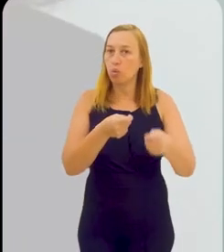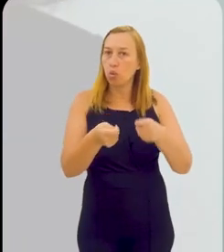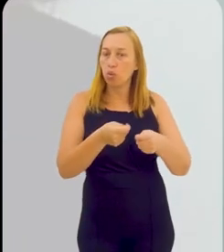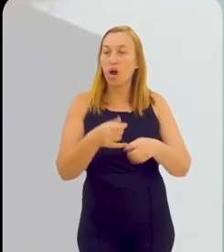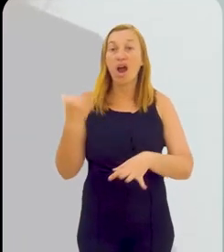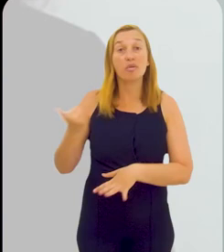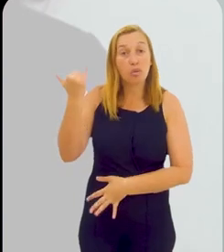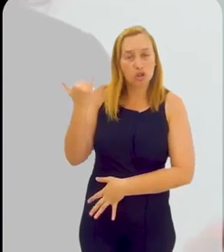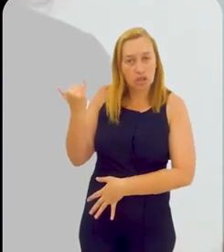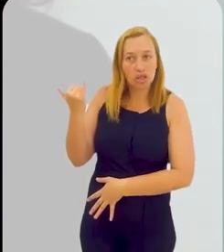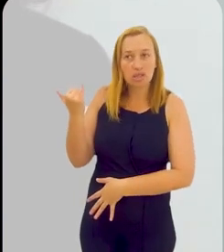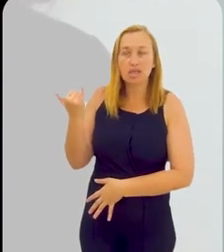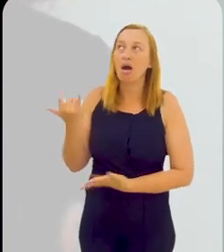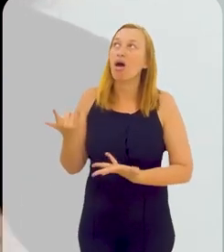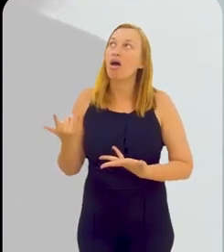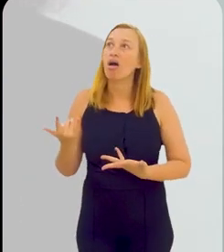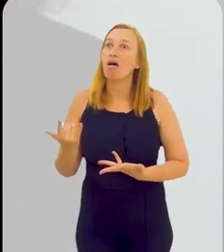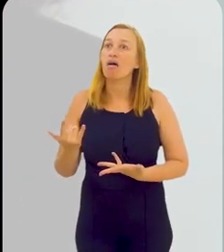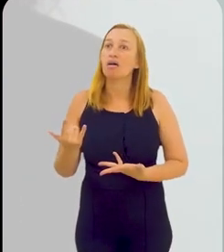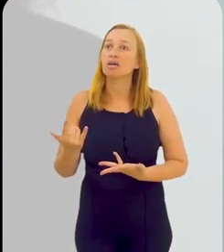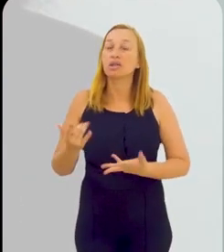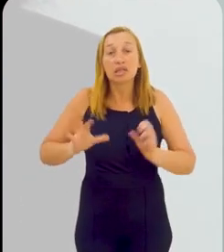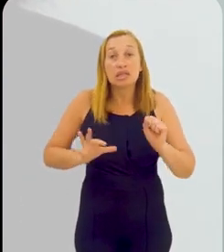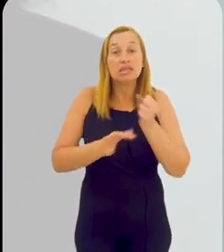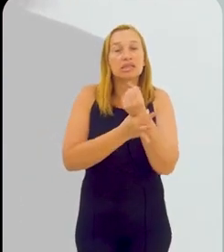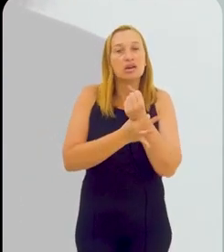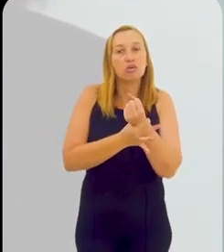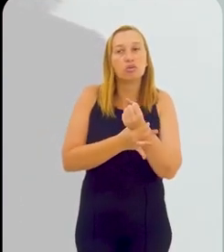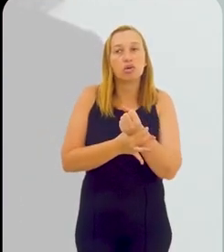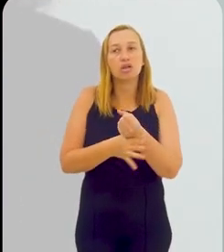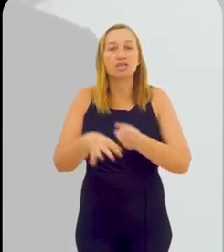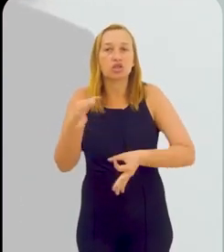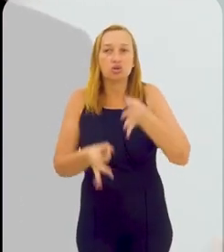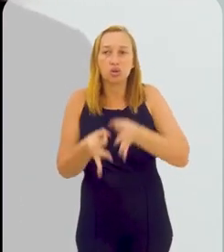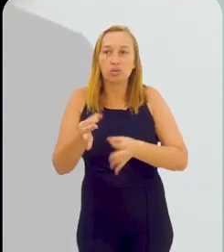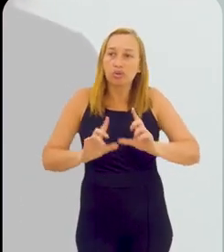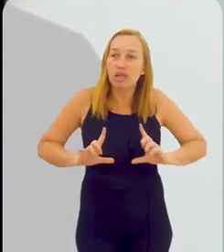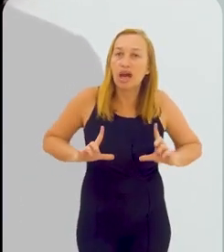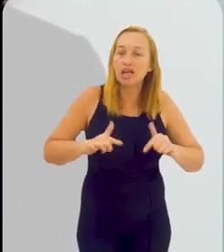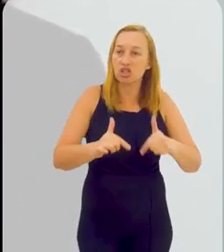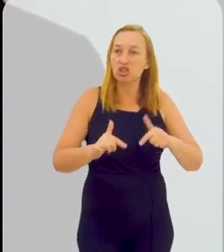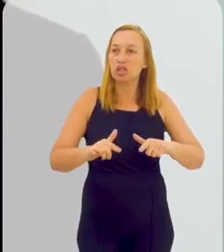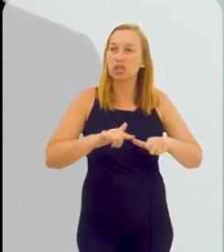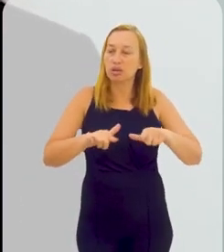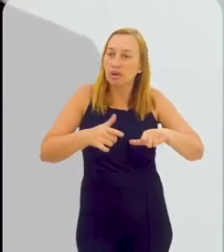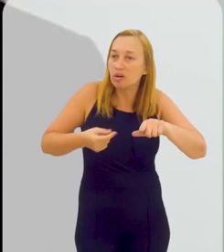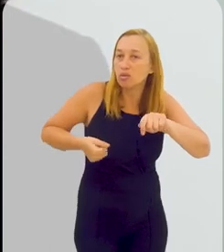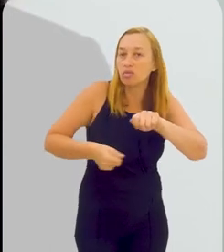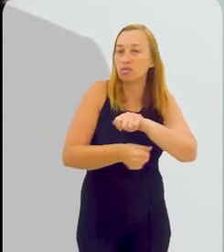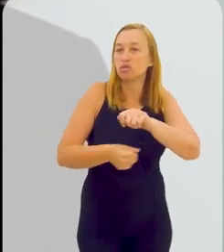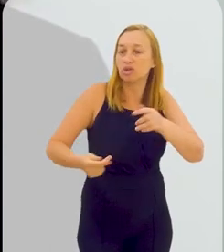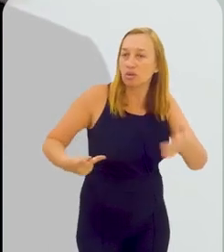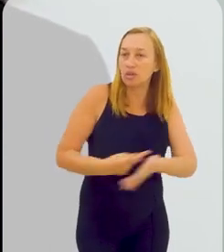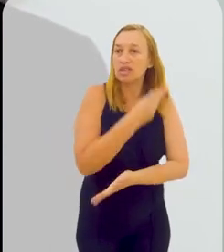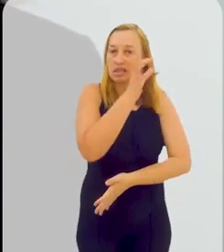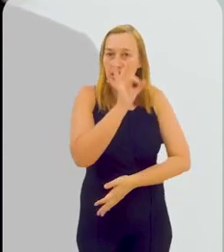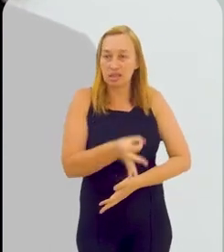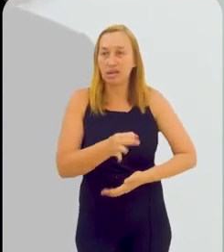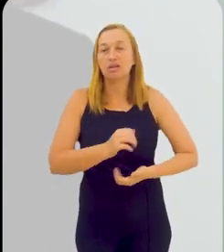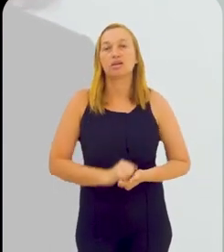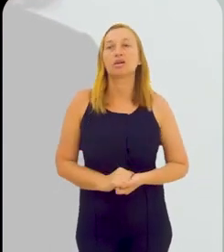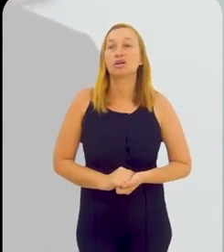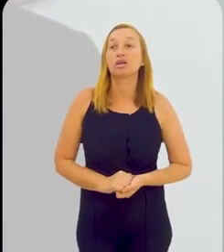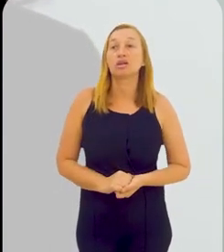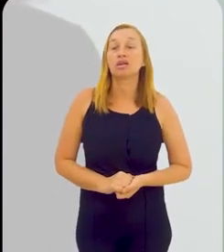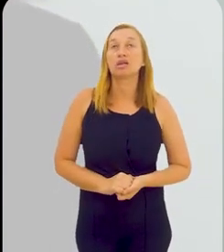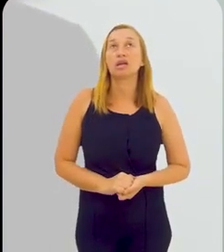da regulação, né? Da importância da segurança jurídica para poder atuar e para os investimentos de fato acontecerem e